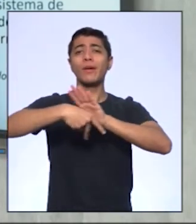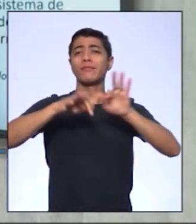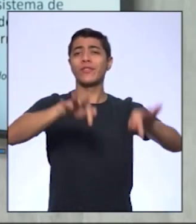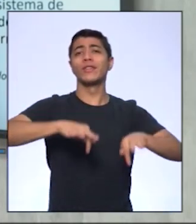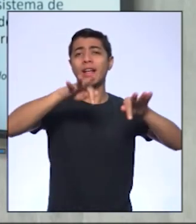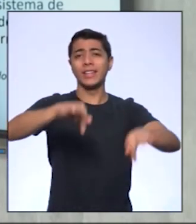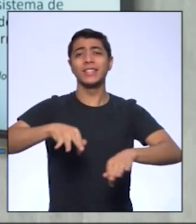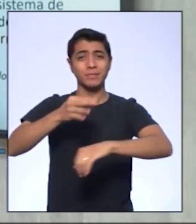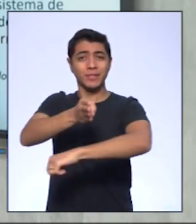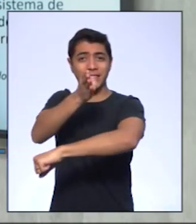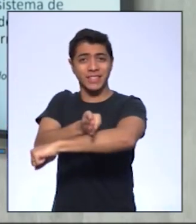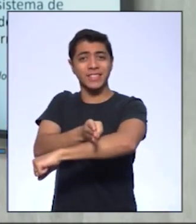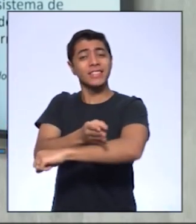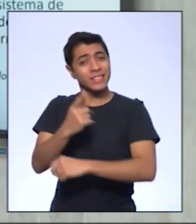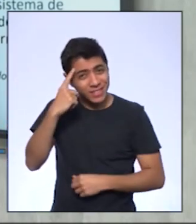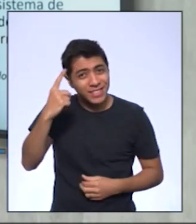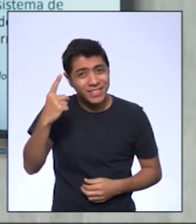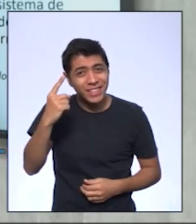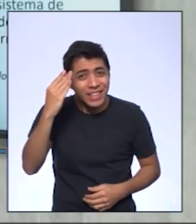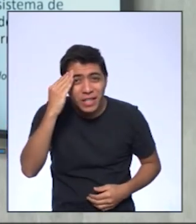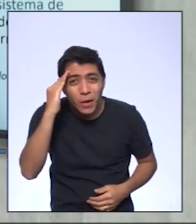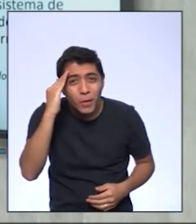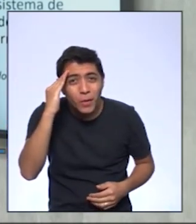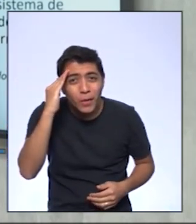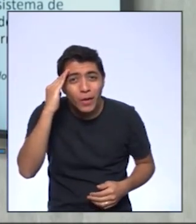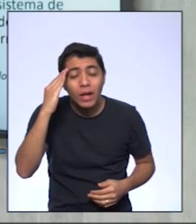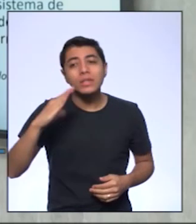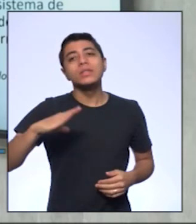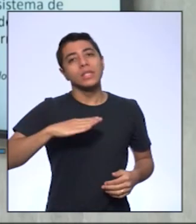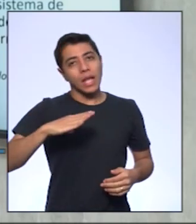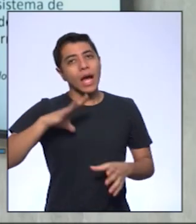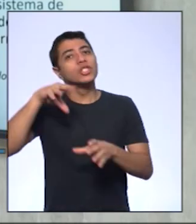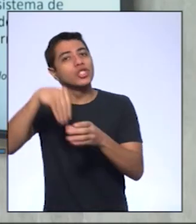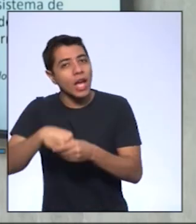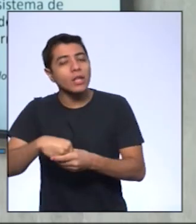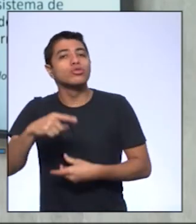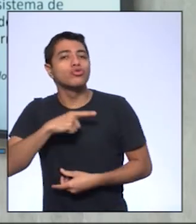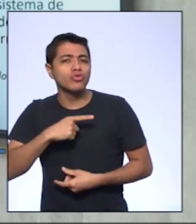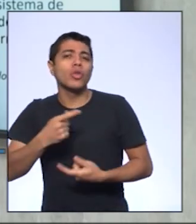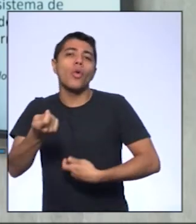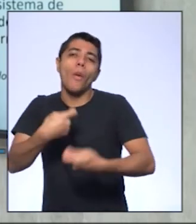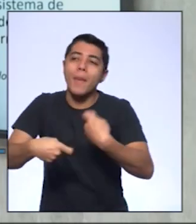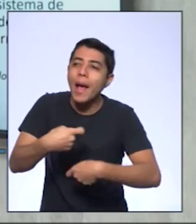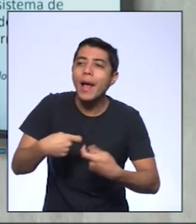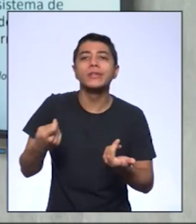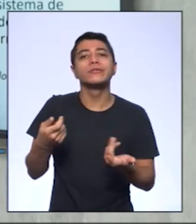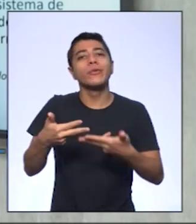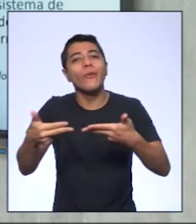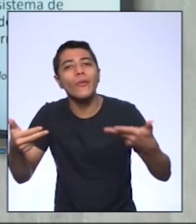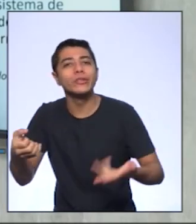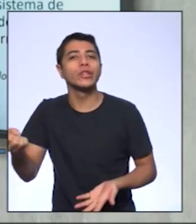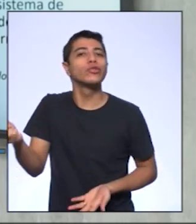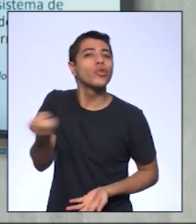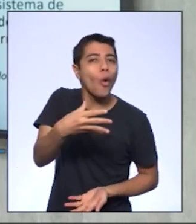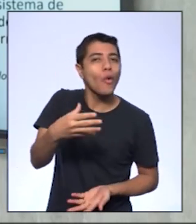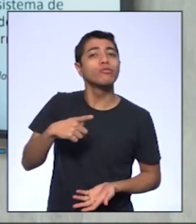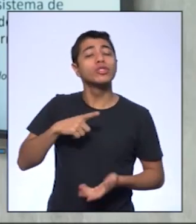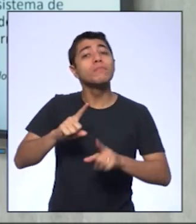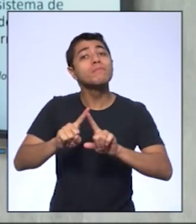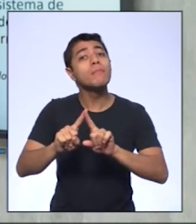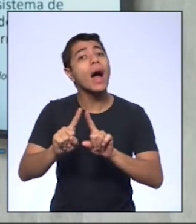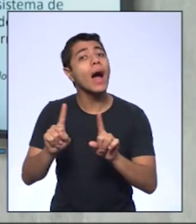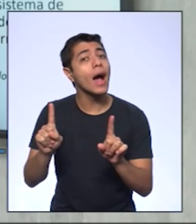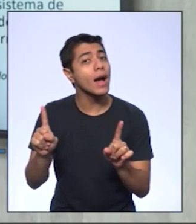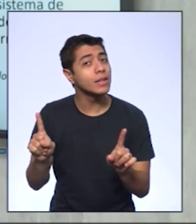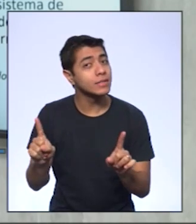Entendeu? Então a cidade é tudo do comércio novo, é tudo doida? É, mas ela carrega ser uma cidade murada. Pega, até hoje, mano, na Europa,